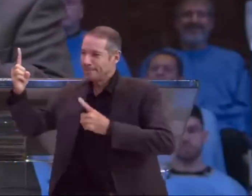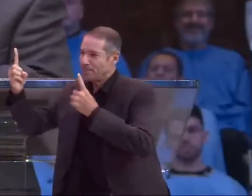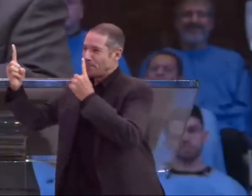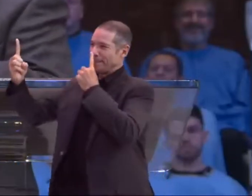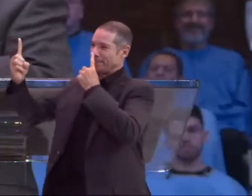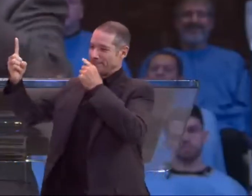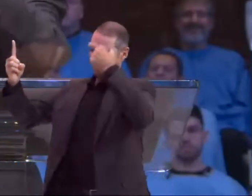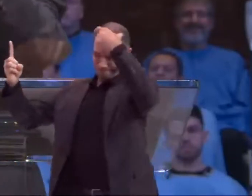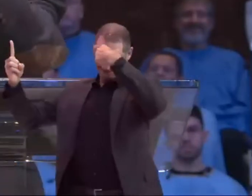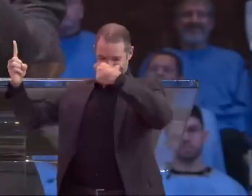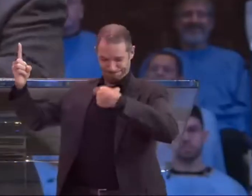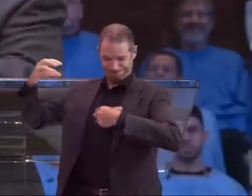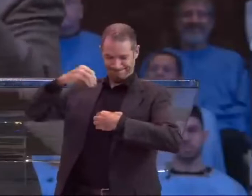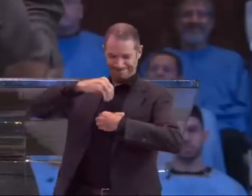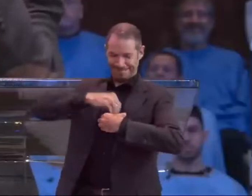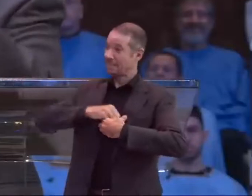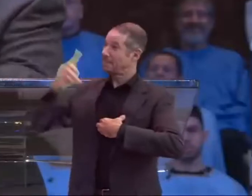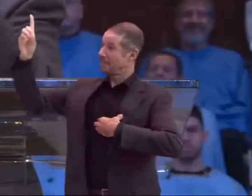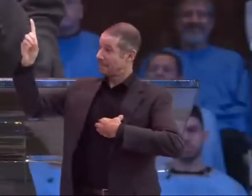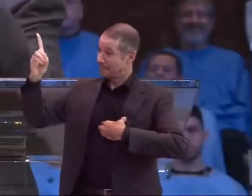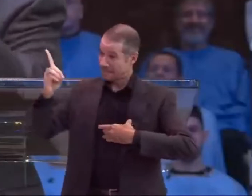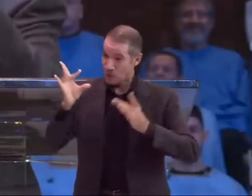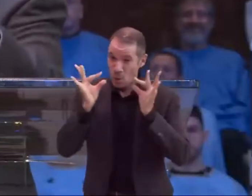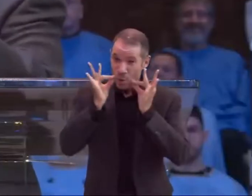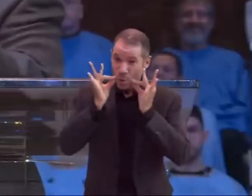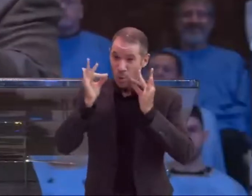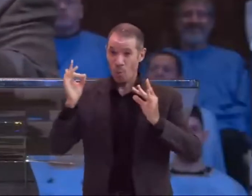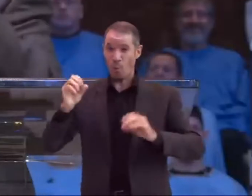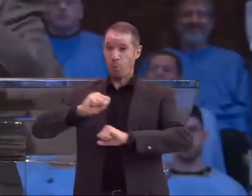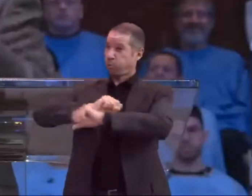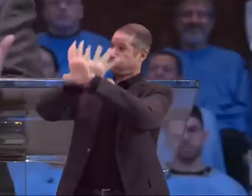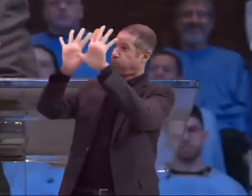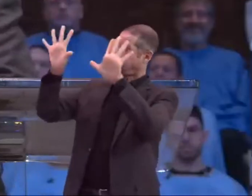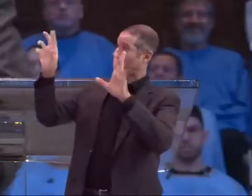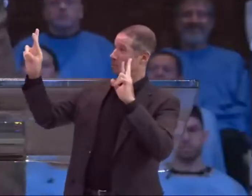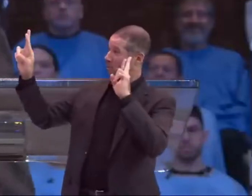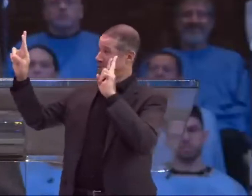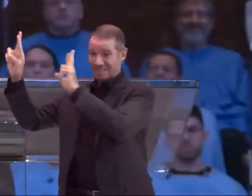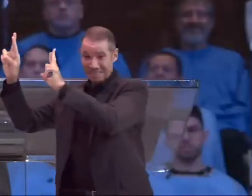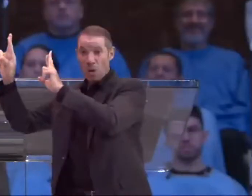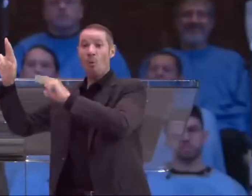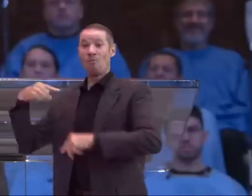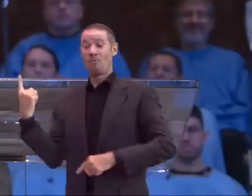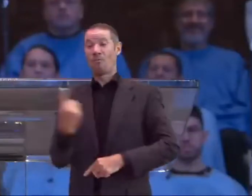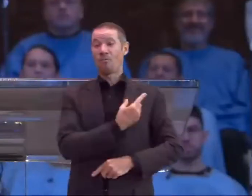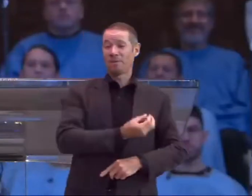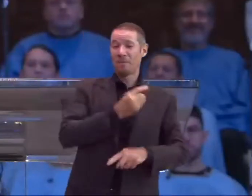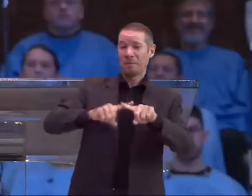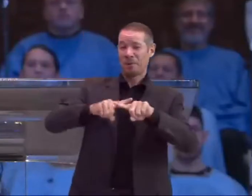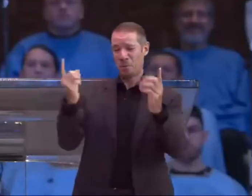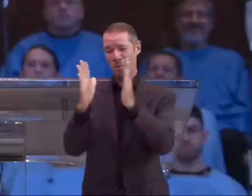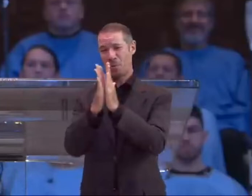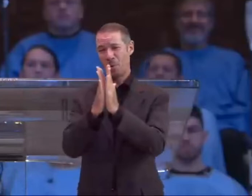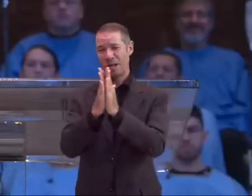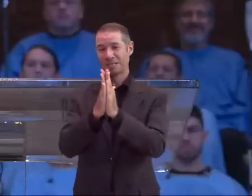nosso ser a presença gloriosa do Senhor na nossa vida. Porque